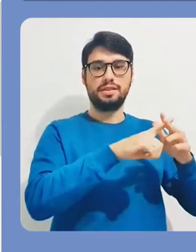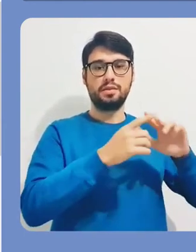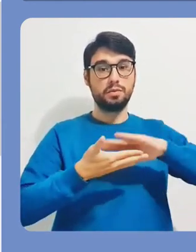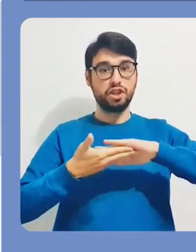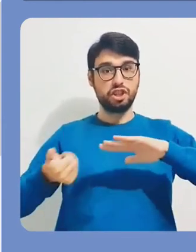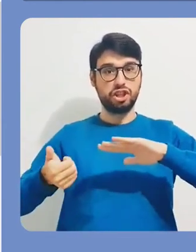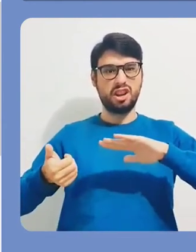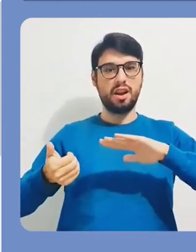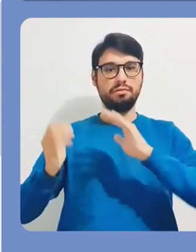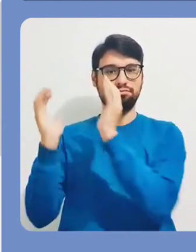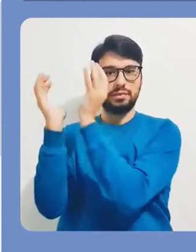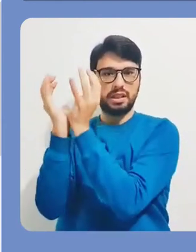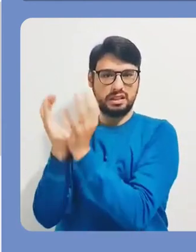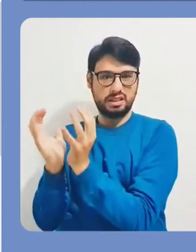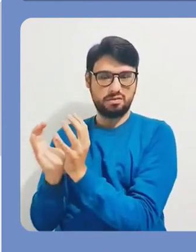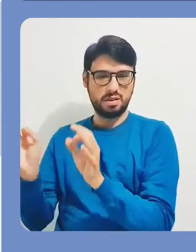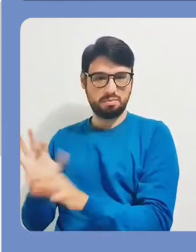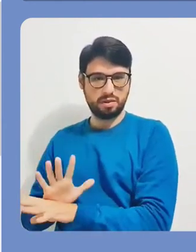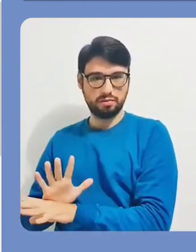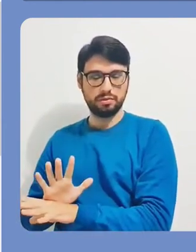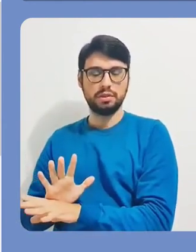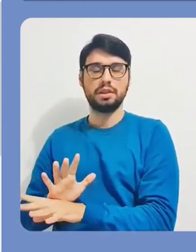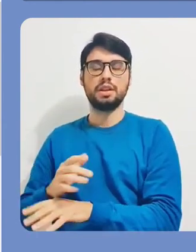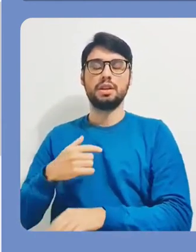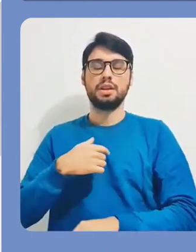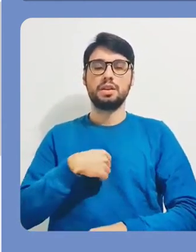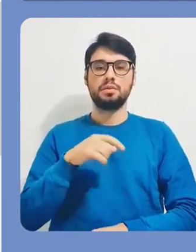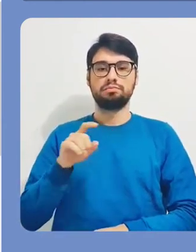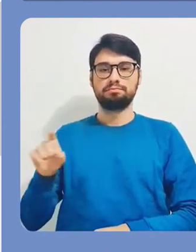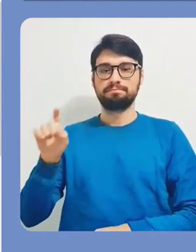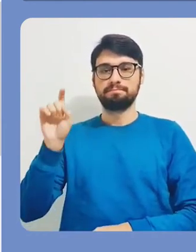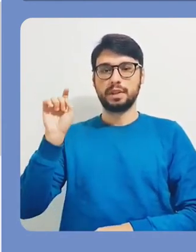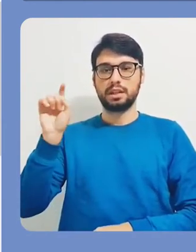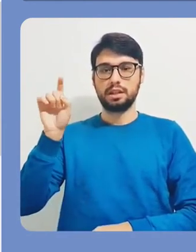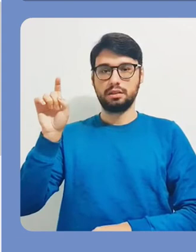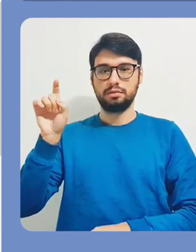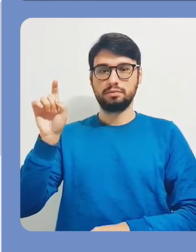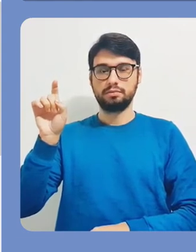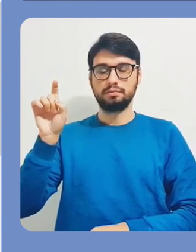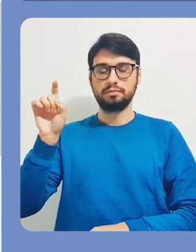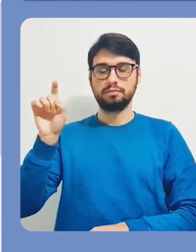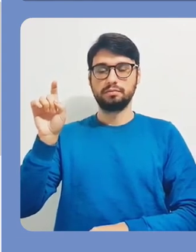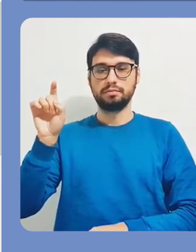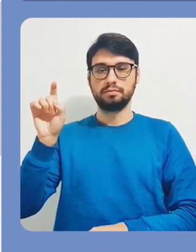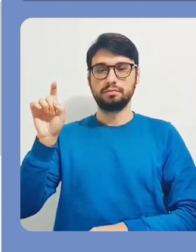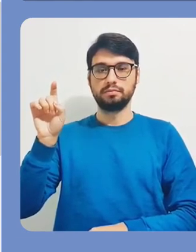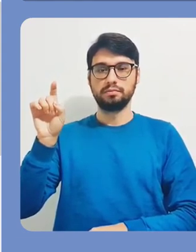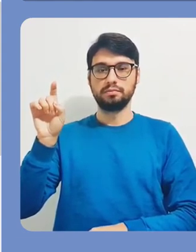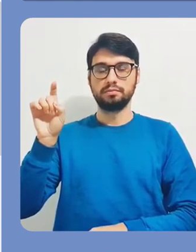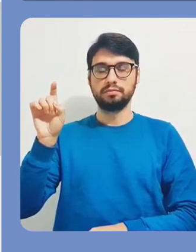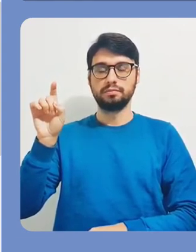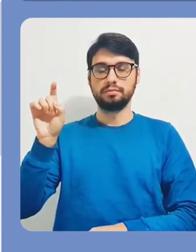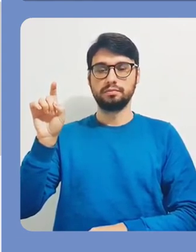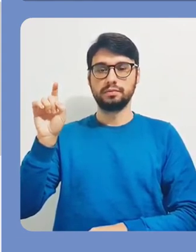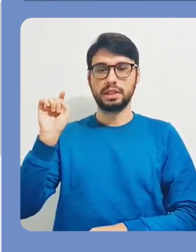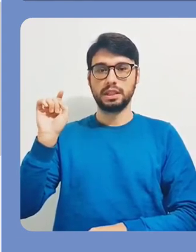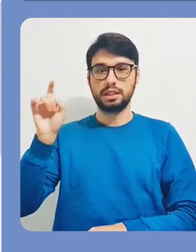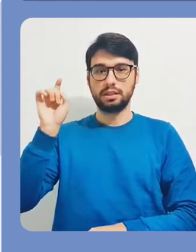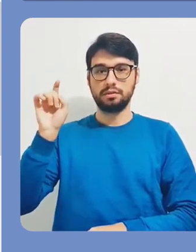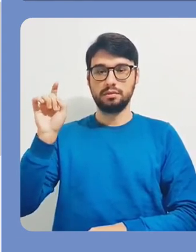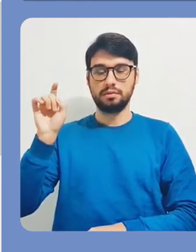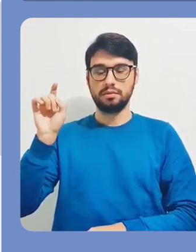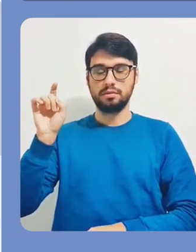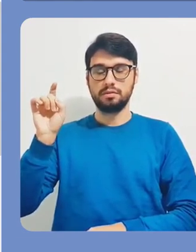Então, retornando aqui para o menu de edição, para eu remover essas categorias que já estão criadas, basta eu